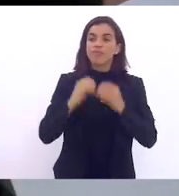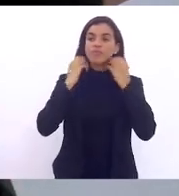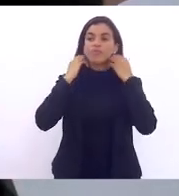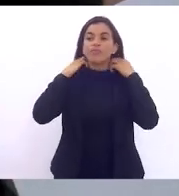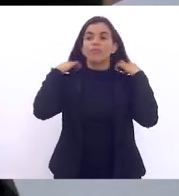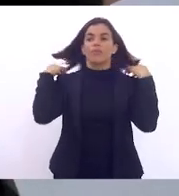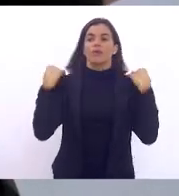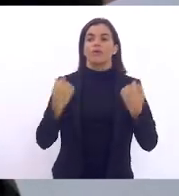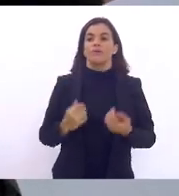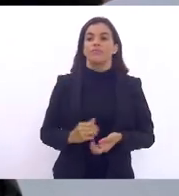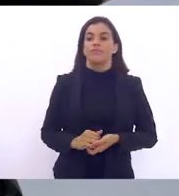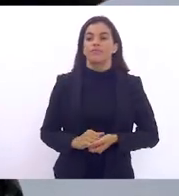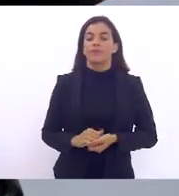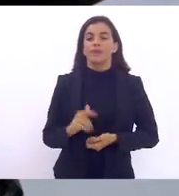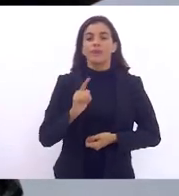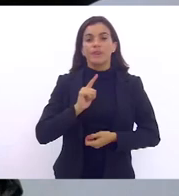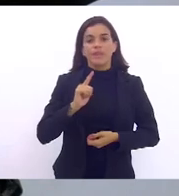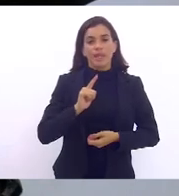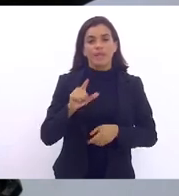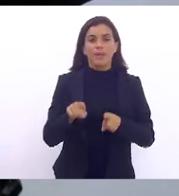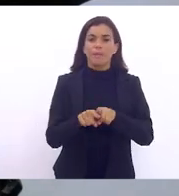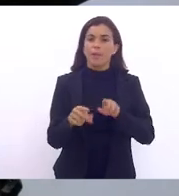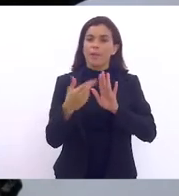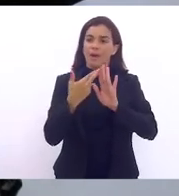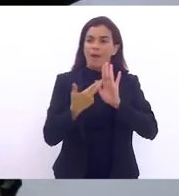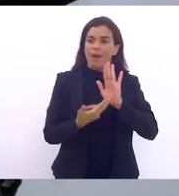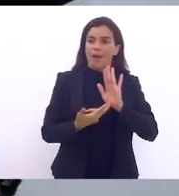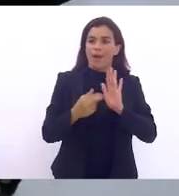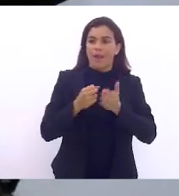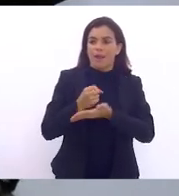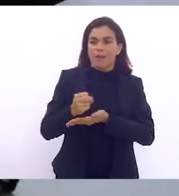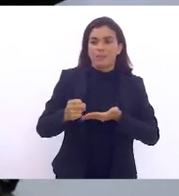um princípio básico né